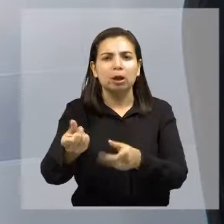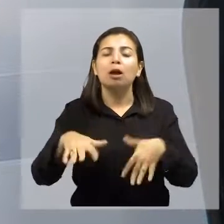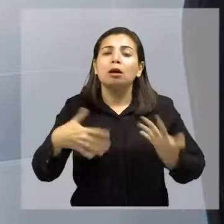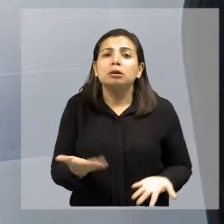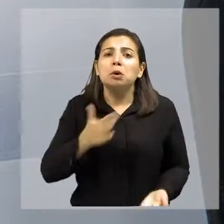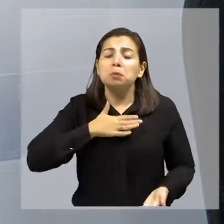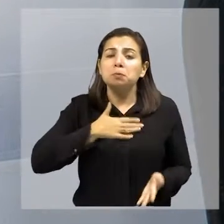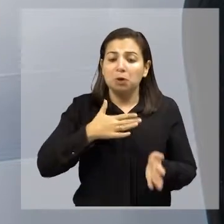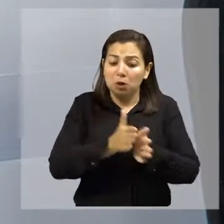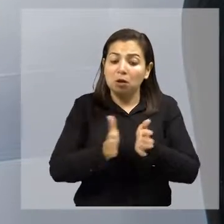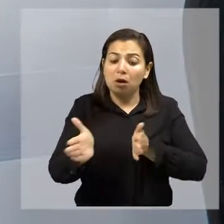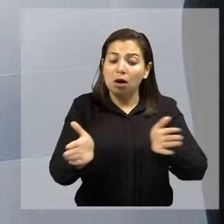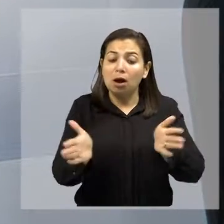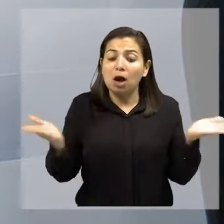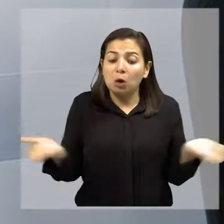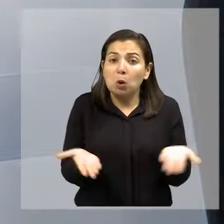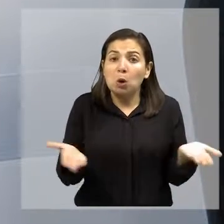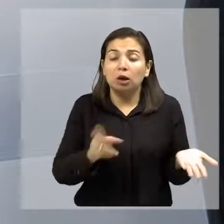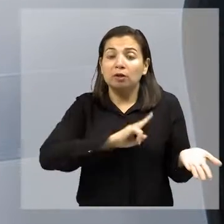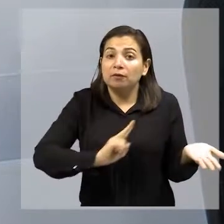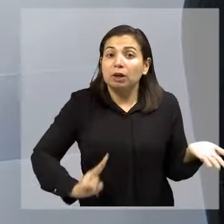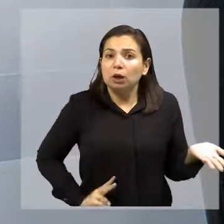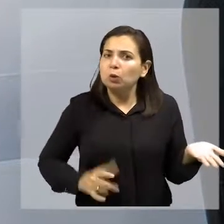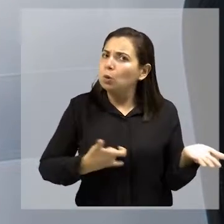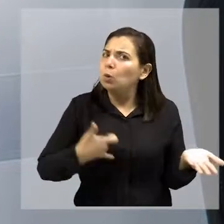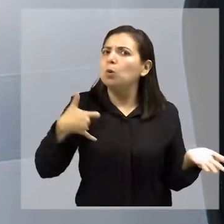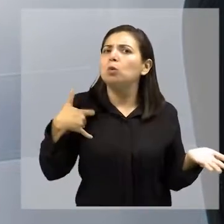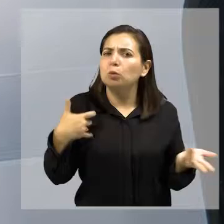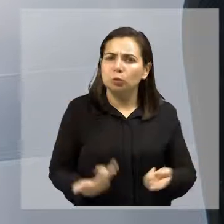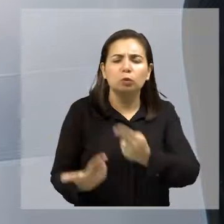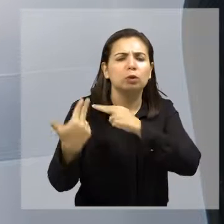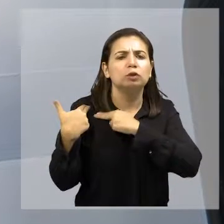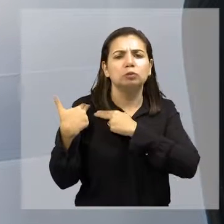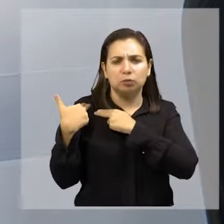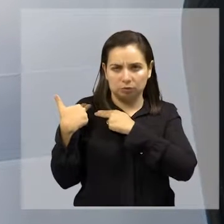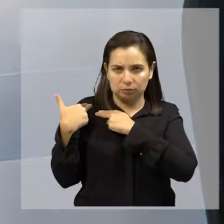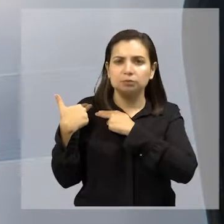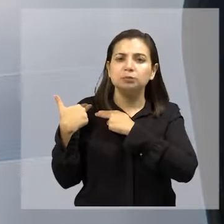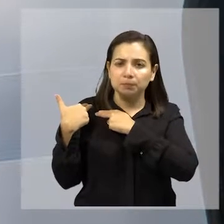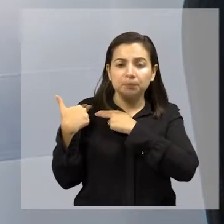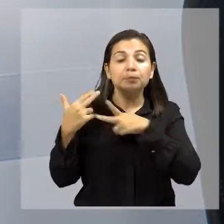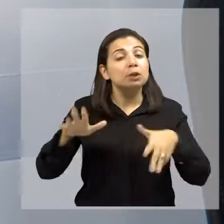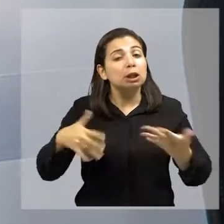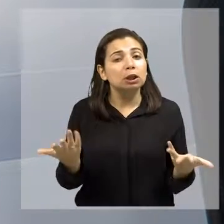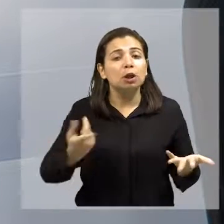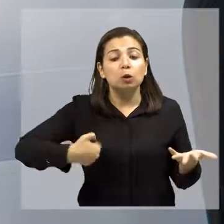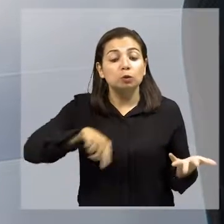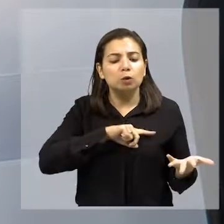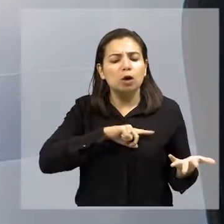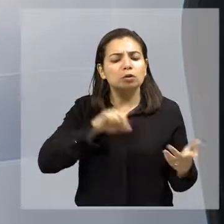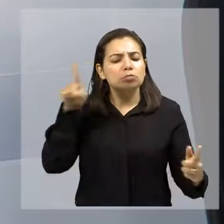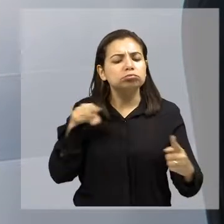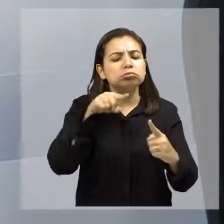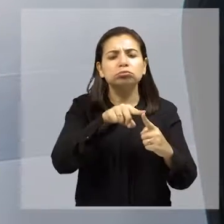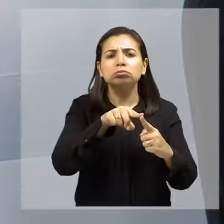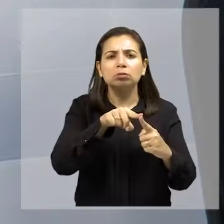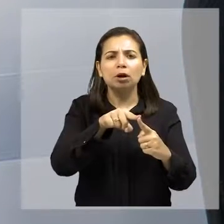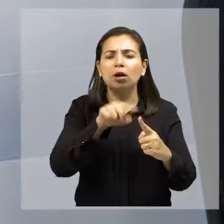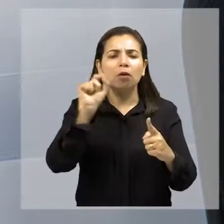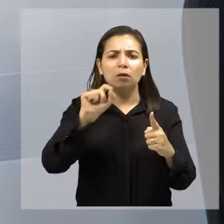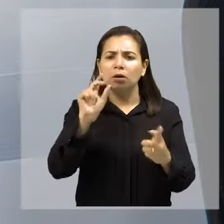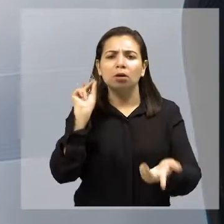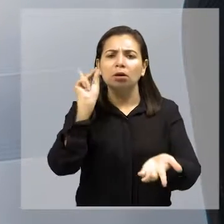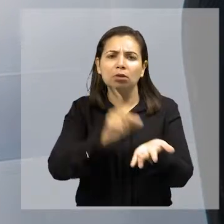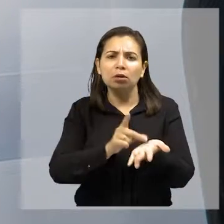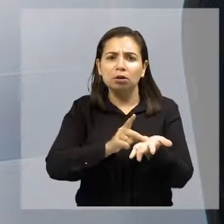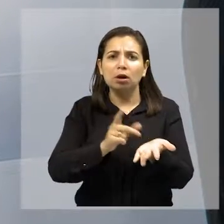exercício do mandato da vereança, tenho muito orgulho dessa responsabilidade. E a nossa ambição, a nossa mais